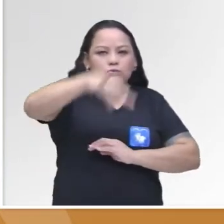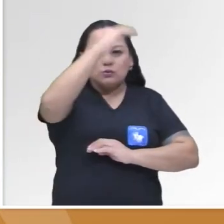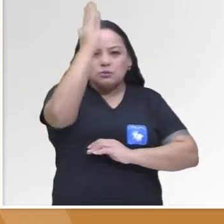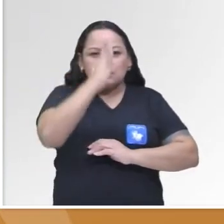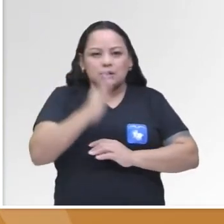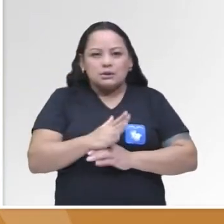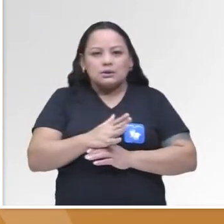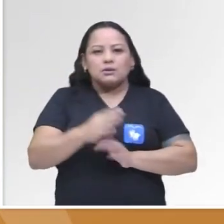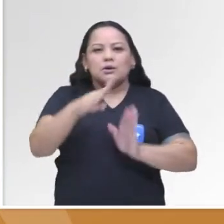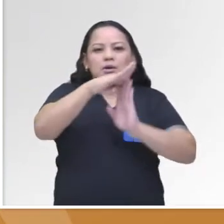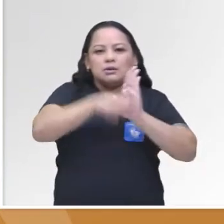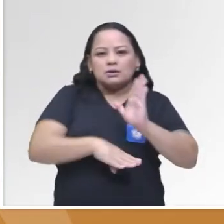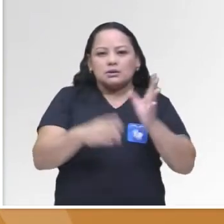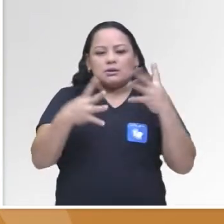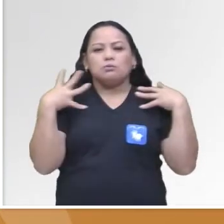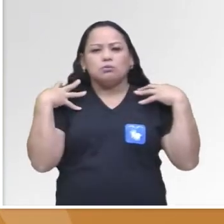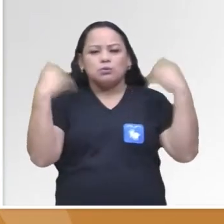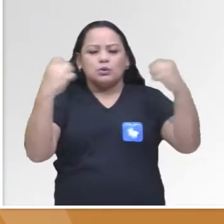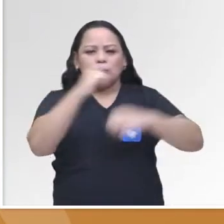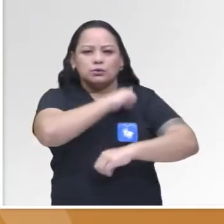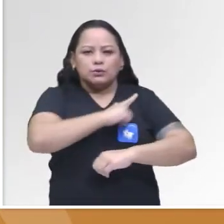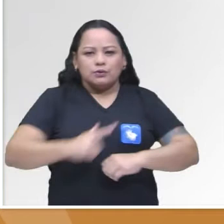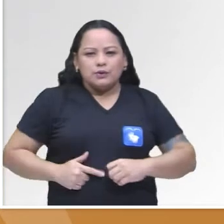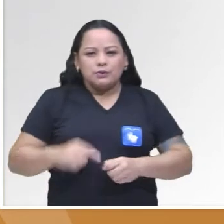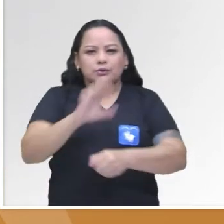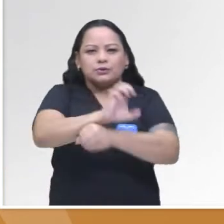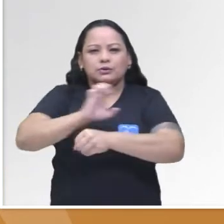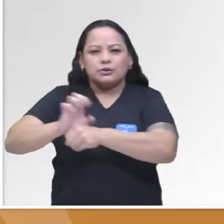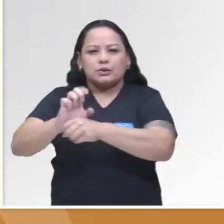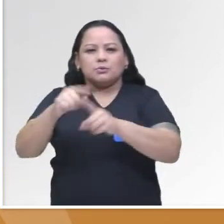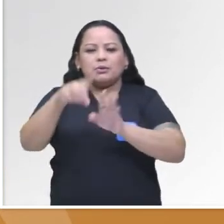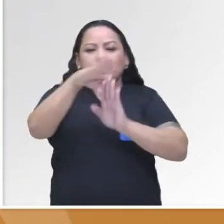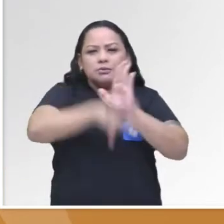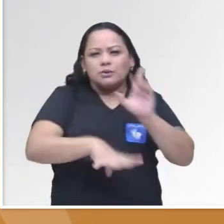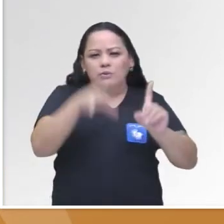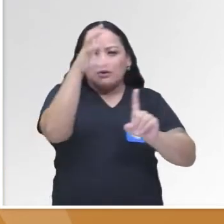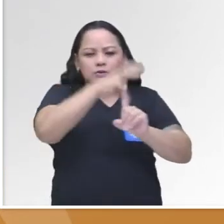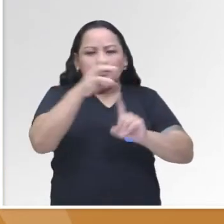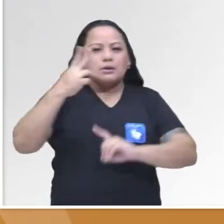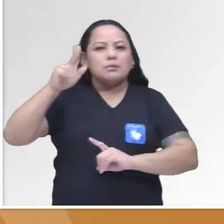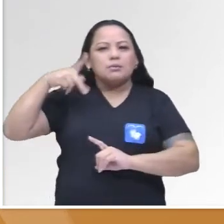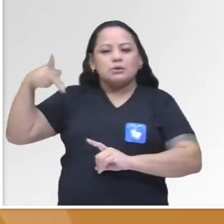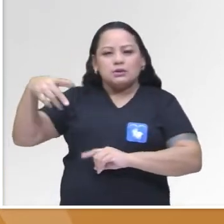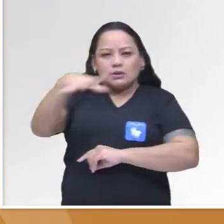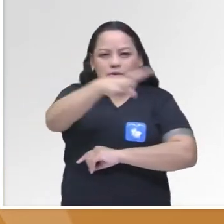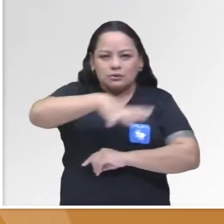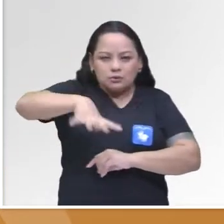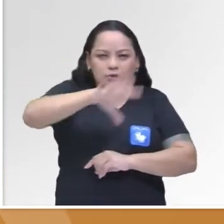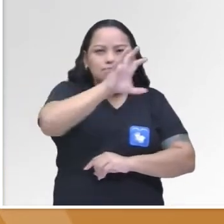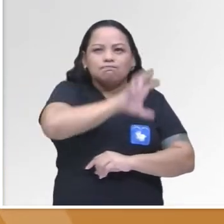diminuição do poder dos governantes dos estados, que minimizava as influências políticas regionais e aumentava o seu próprio